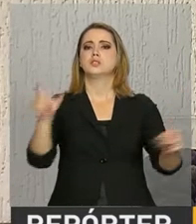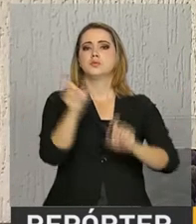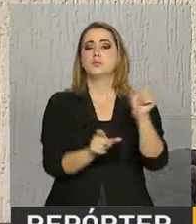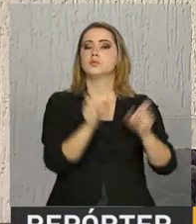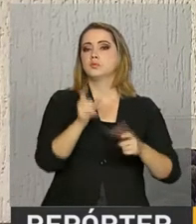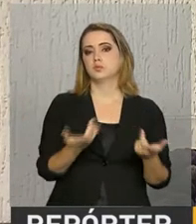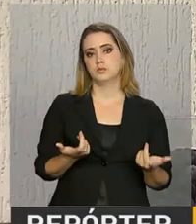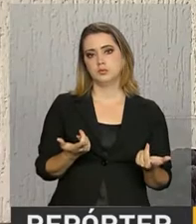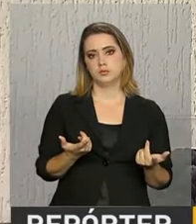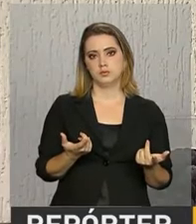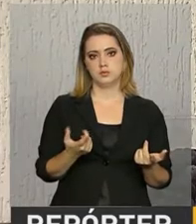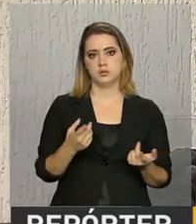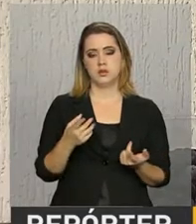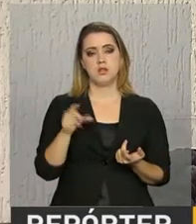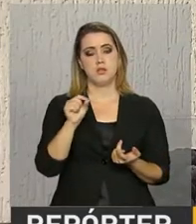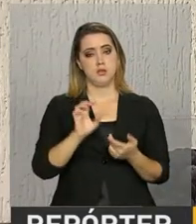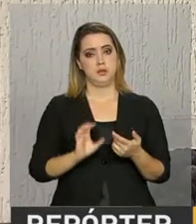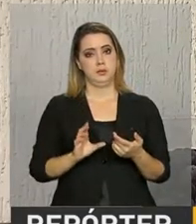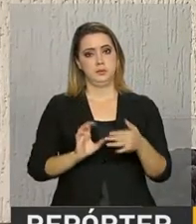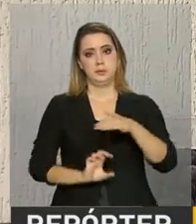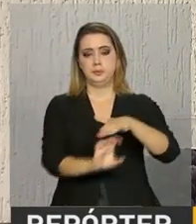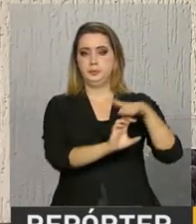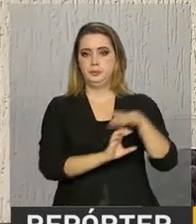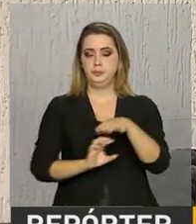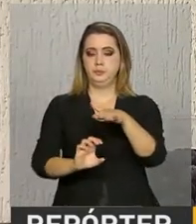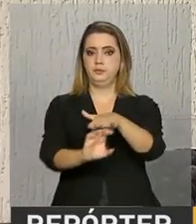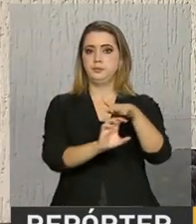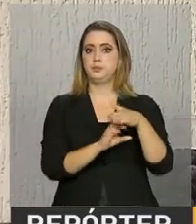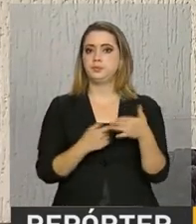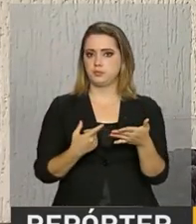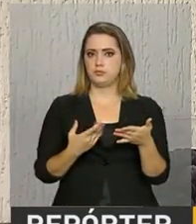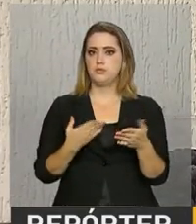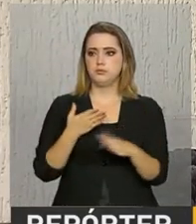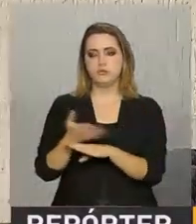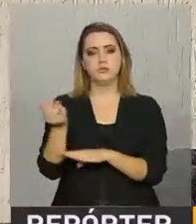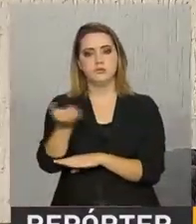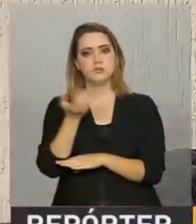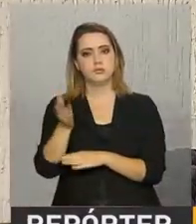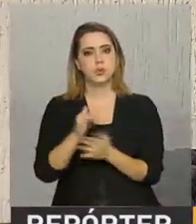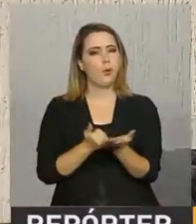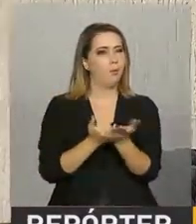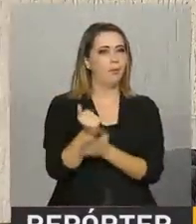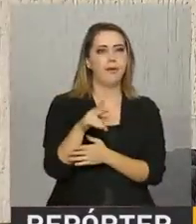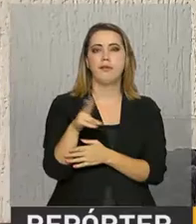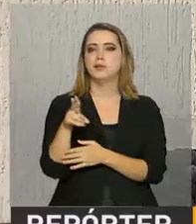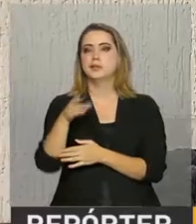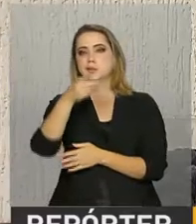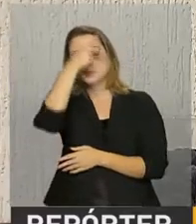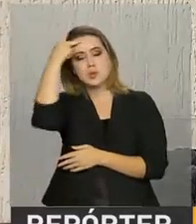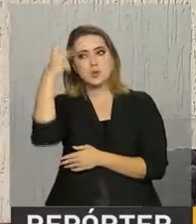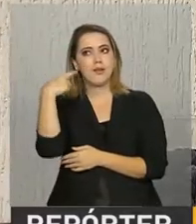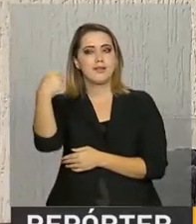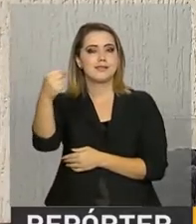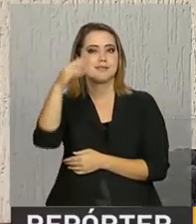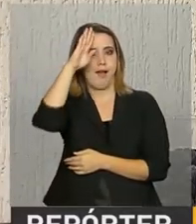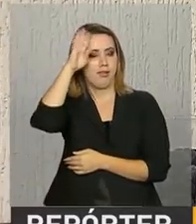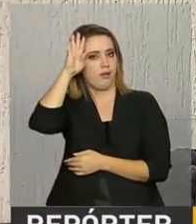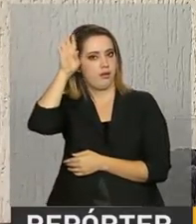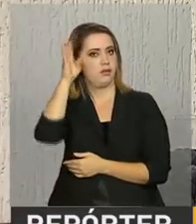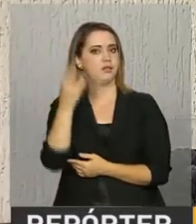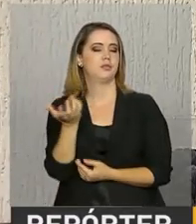de tatuí que participam de empreendedores que então normativa que vão desde universitários em empreendedores a índia